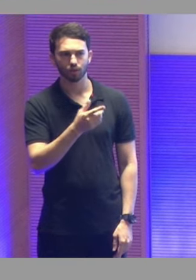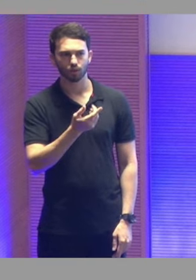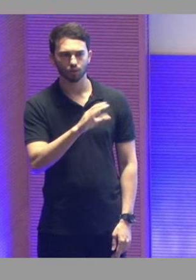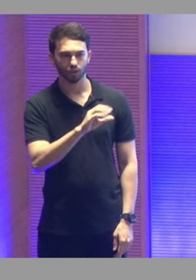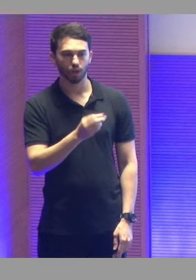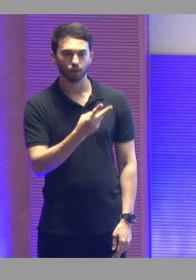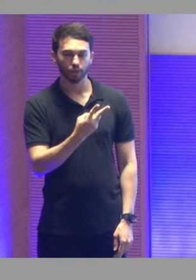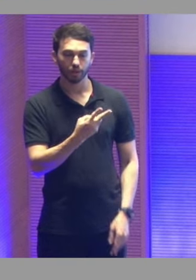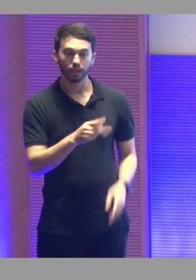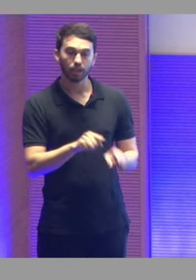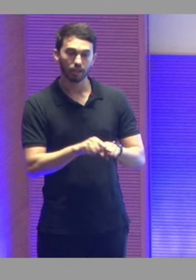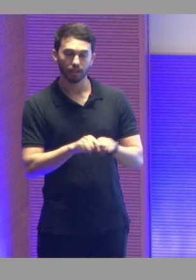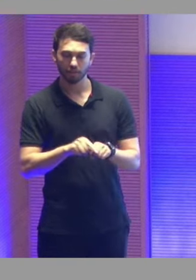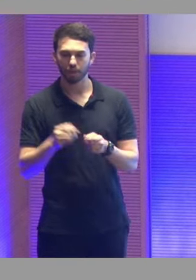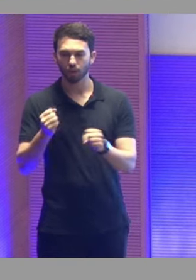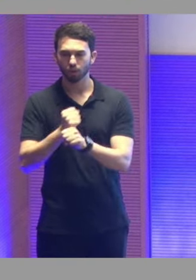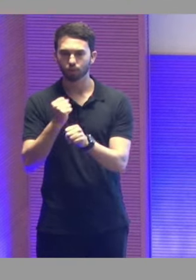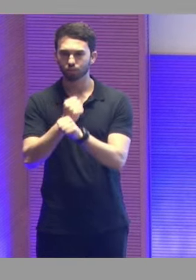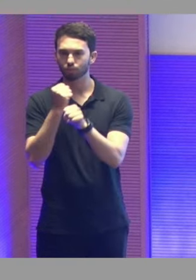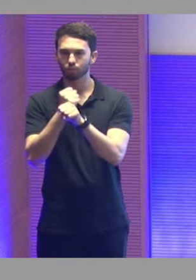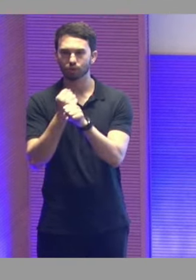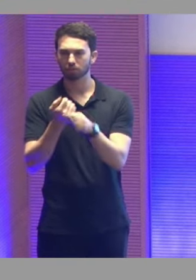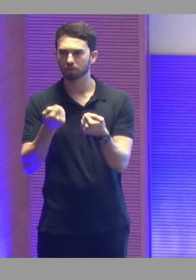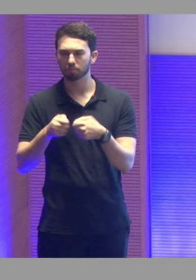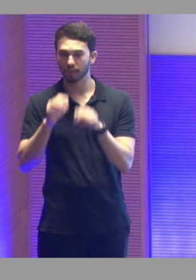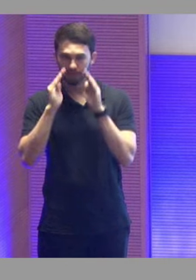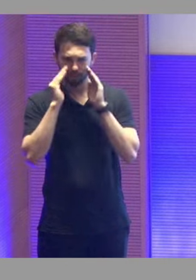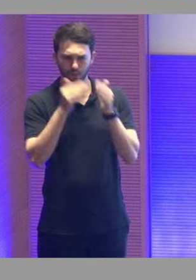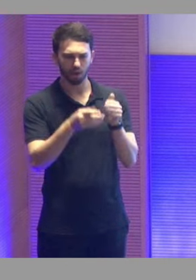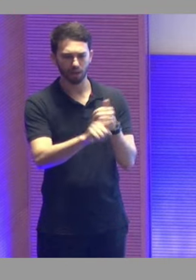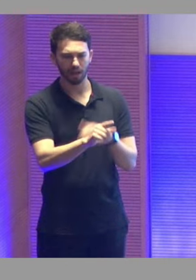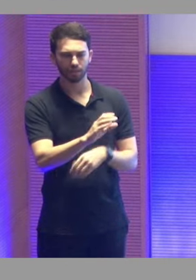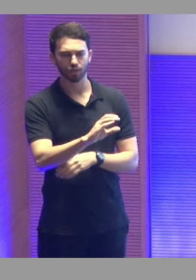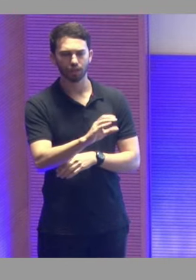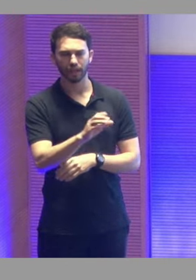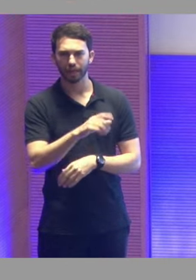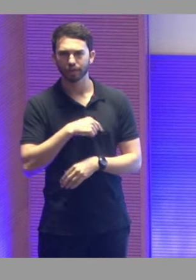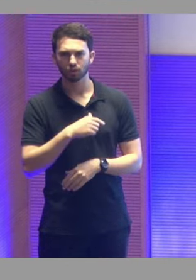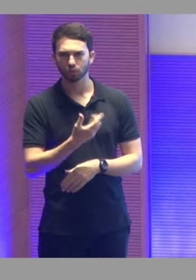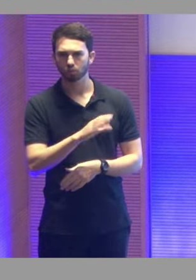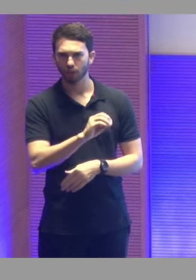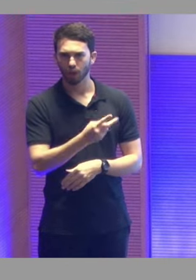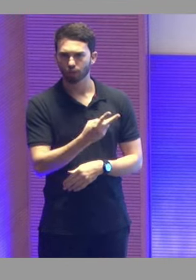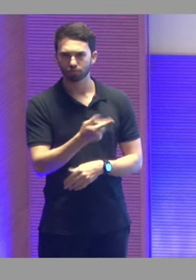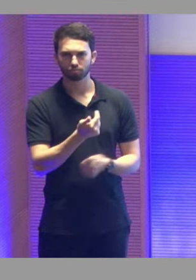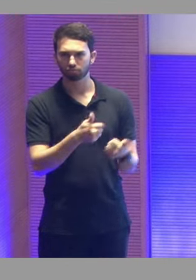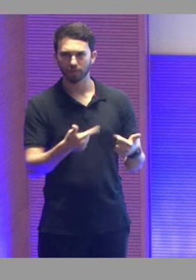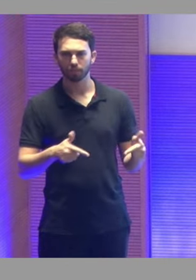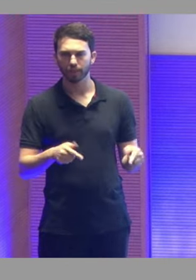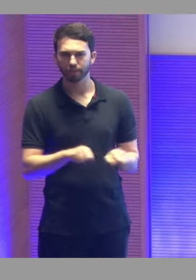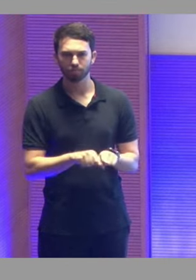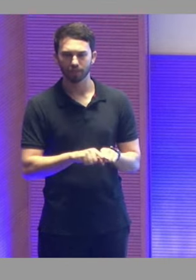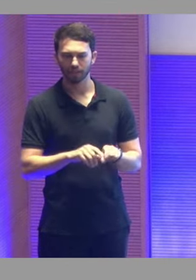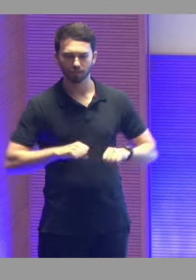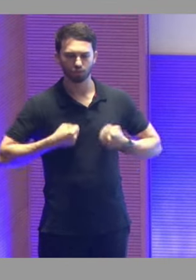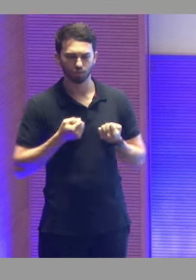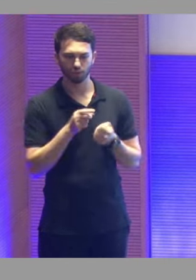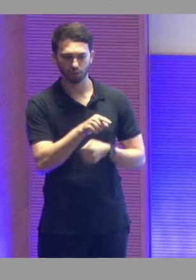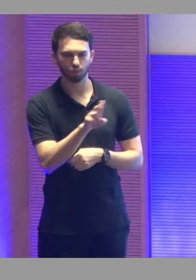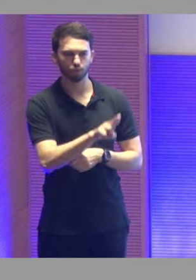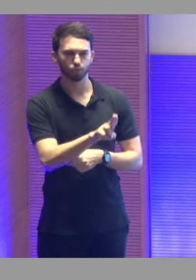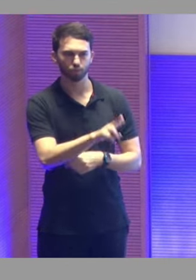responderam E também o setor de construção não tá olhando por uso de créditos de carbono ainda para pensar nas suas emissões